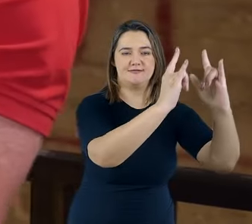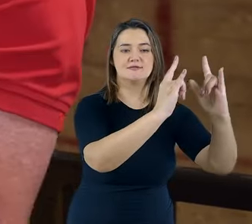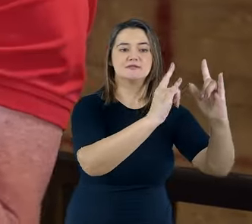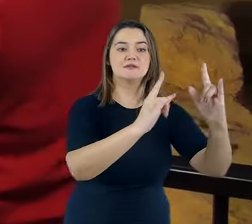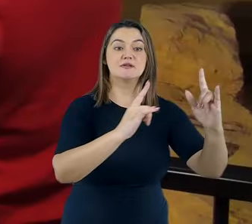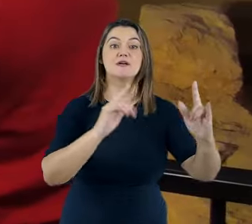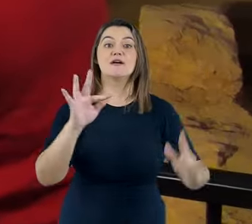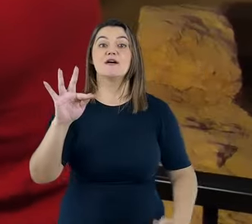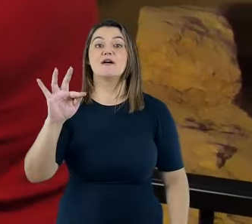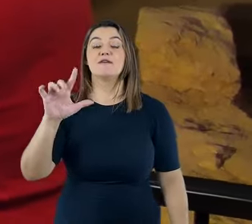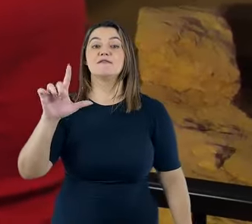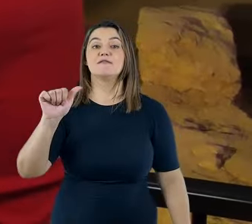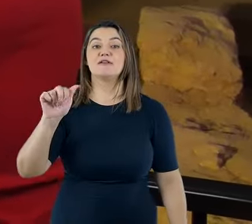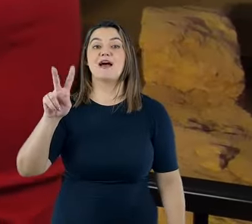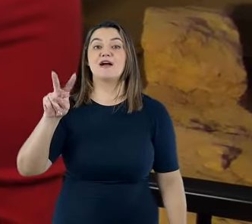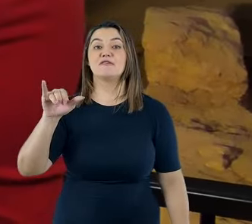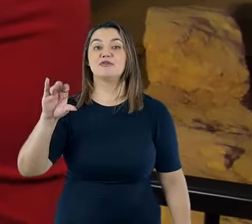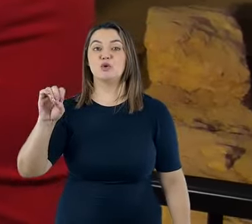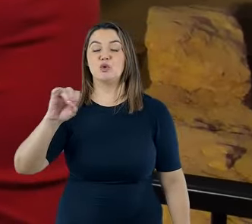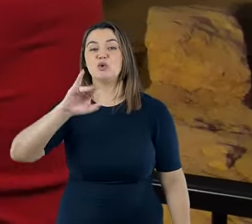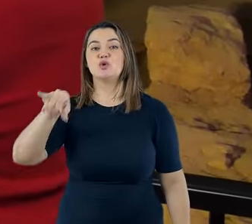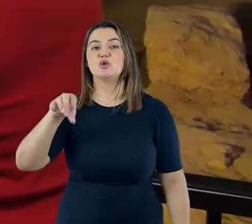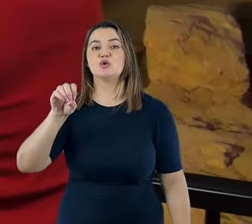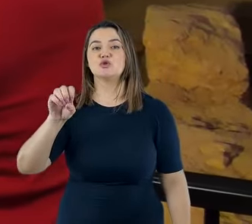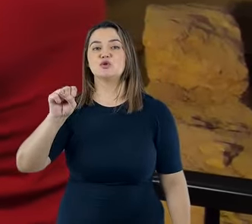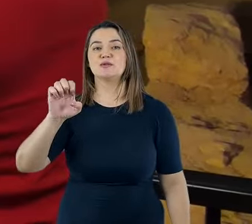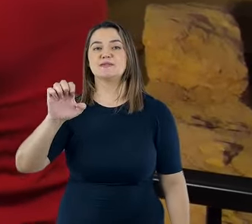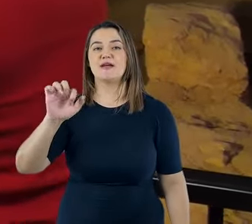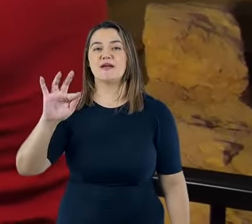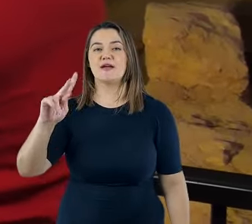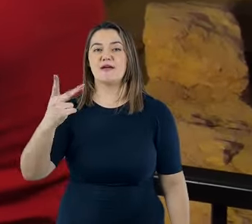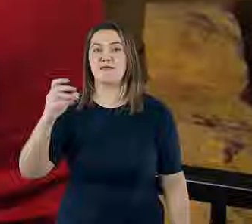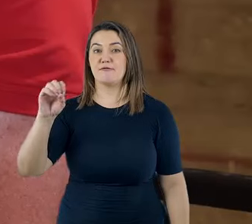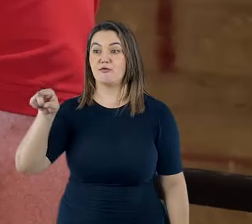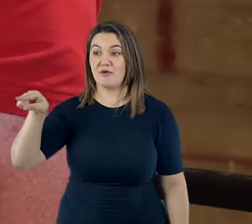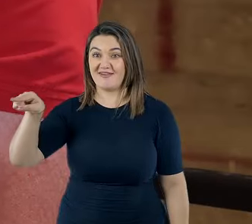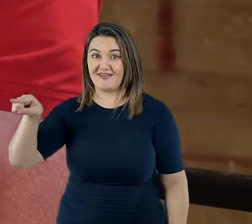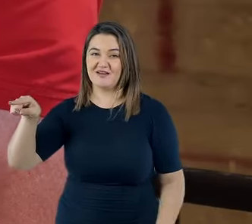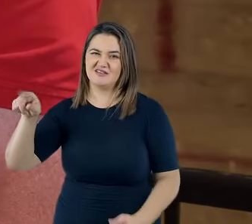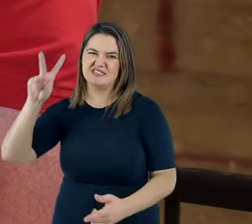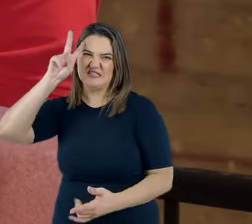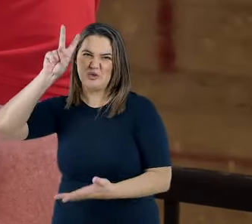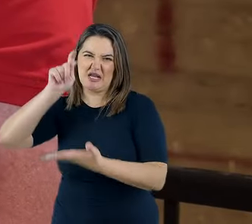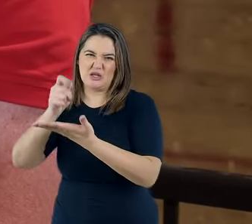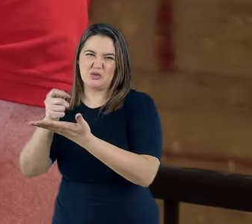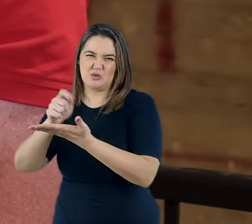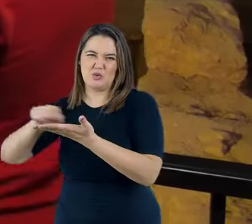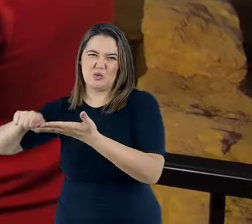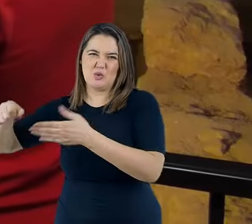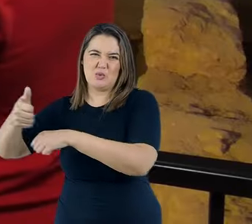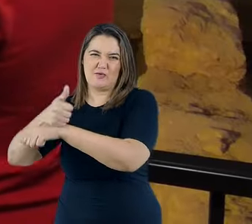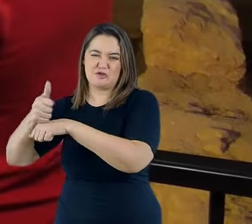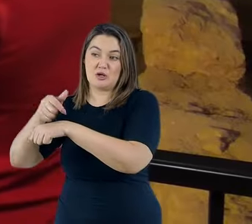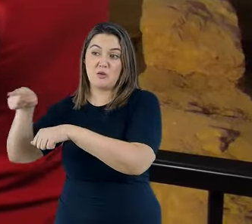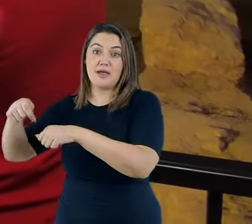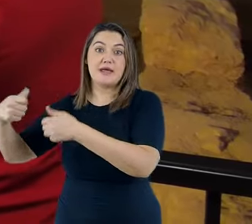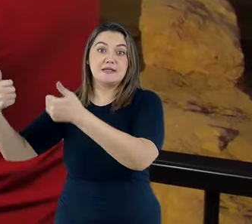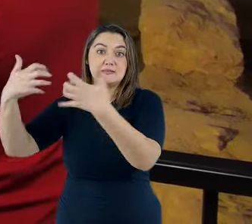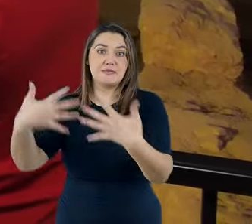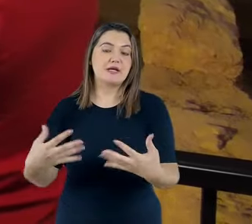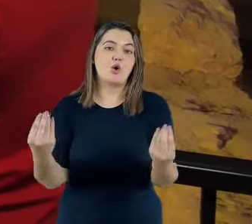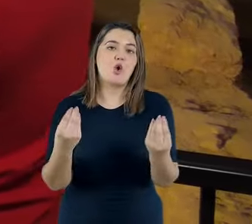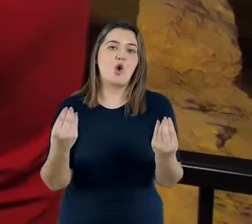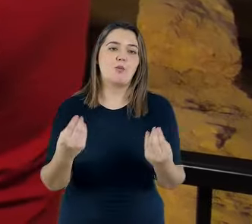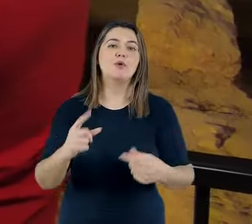construiu aqui, que Flávio Josefo menciona essas 3 torres, uma delas sobreviveu até os dias de hoje. Aí nós vamos ver essa